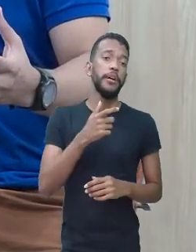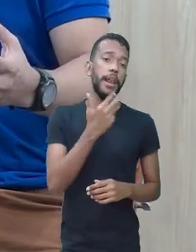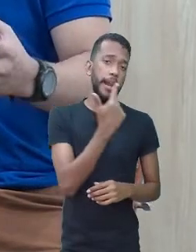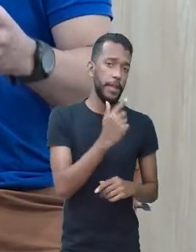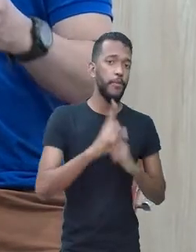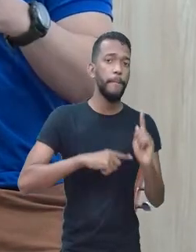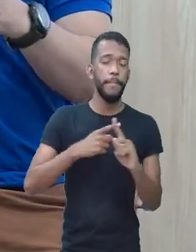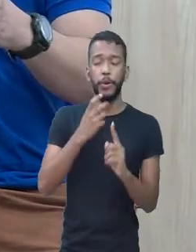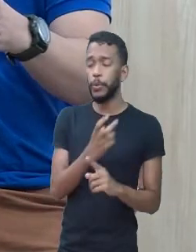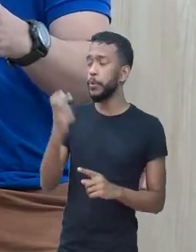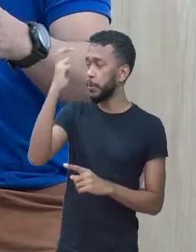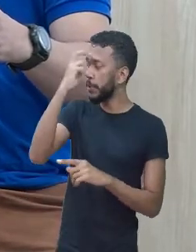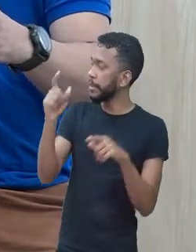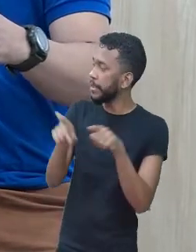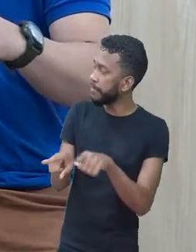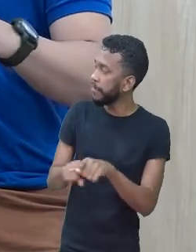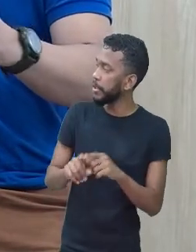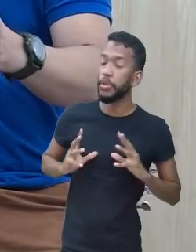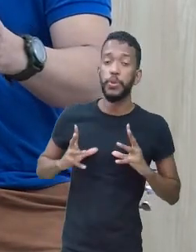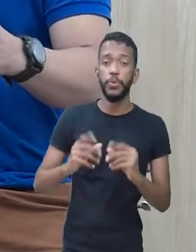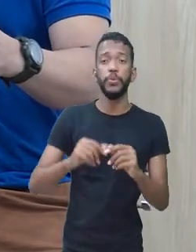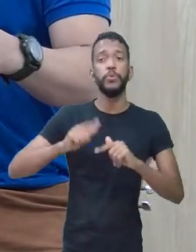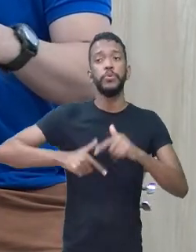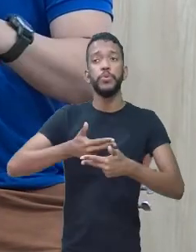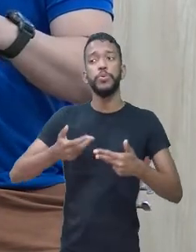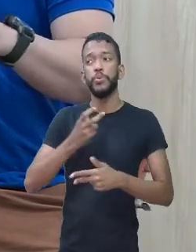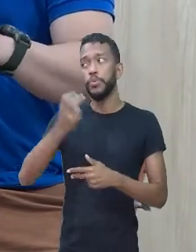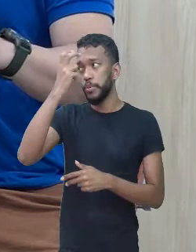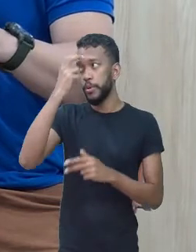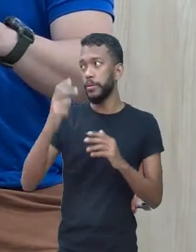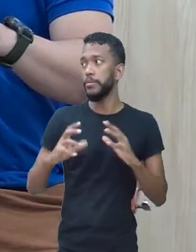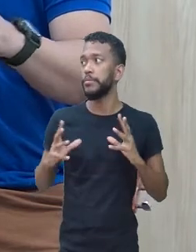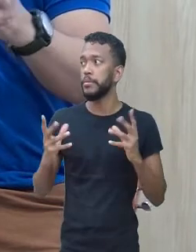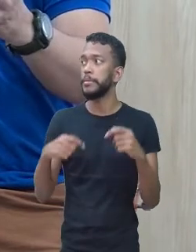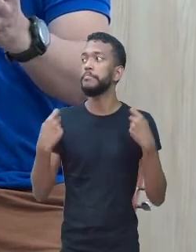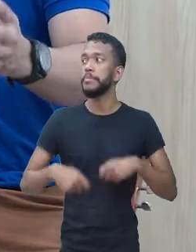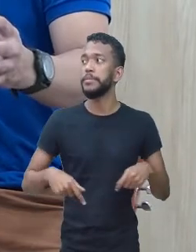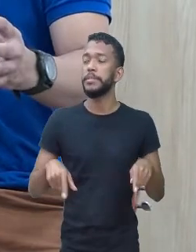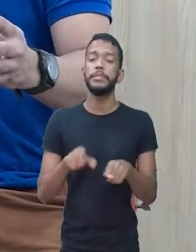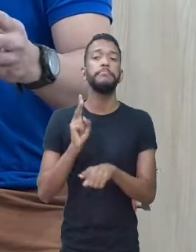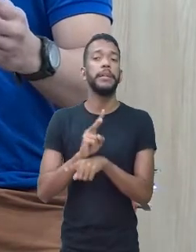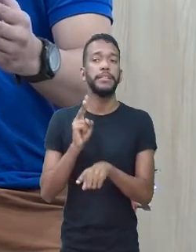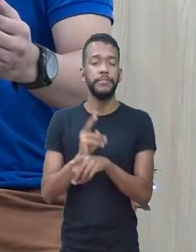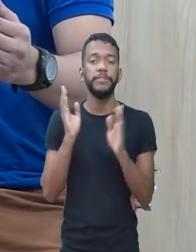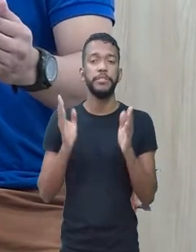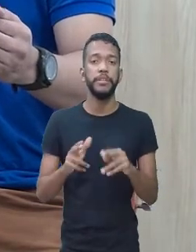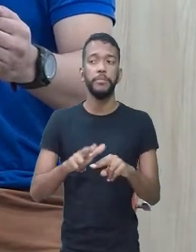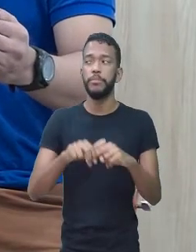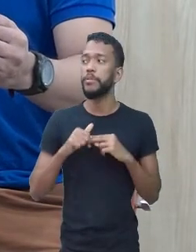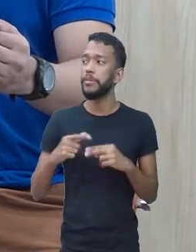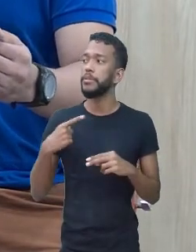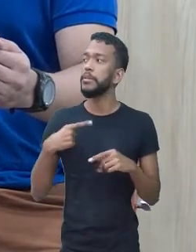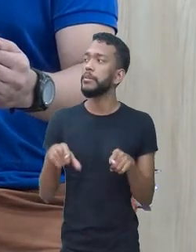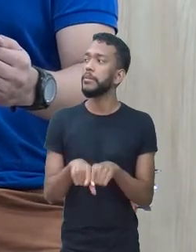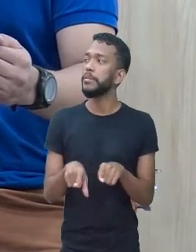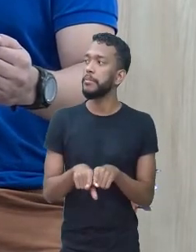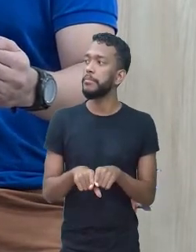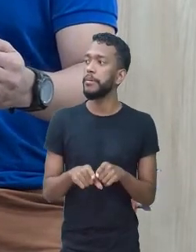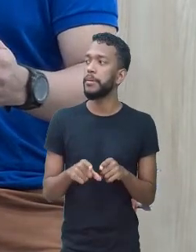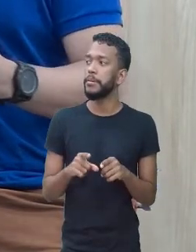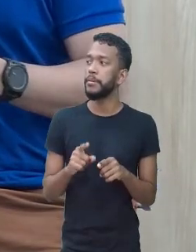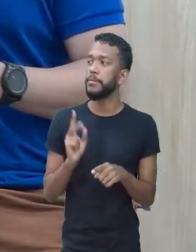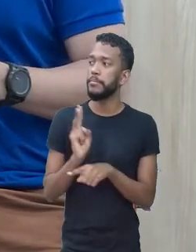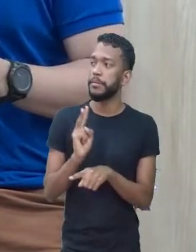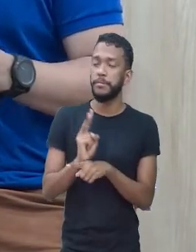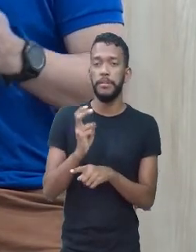também. Então, todo elemento cultural de qualquer nação, ela precisa ser preservada no sentido de também de preservar a